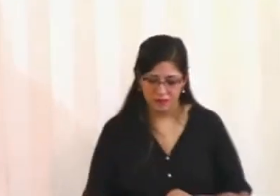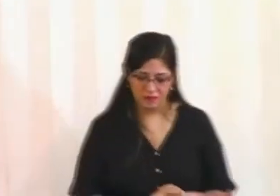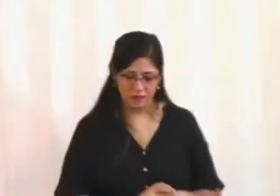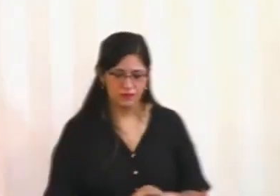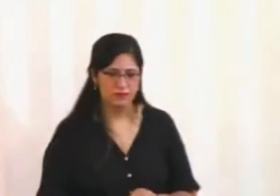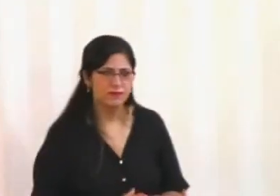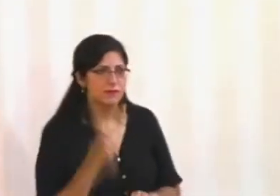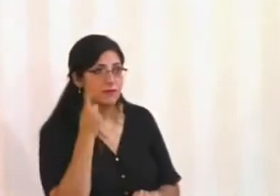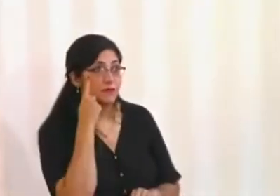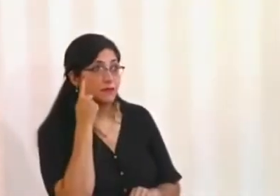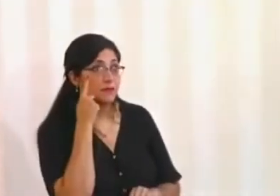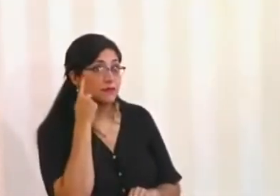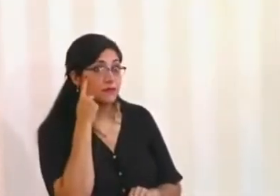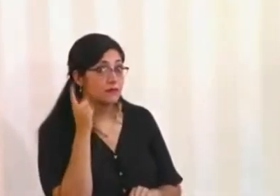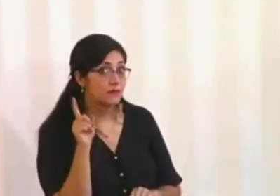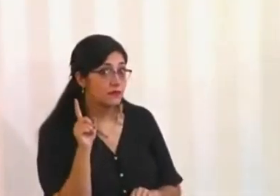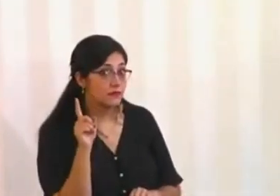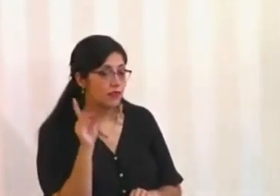vi essa cena antes.